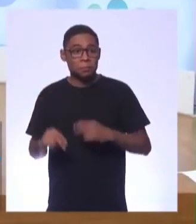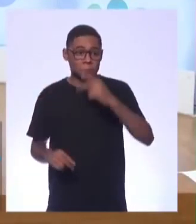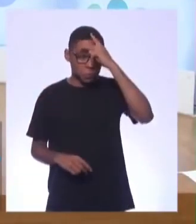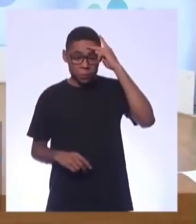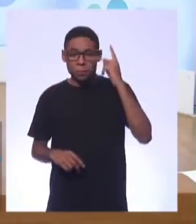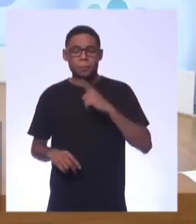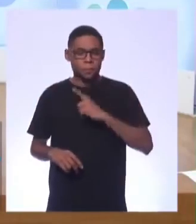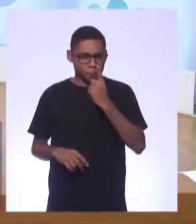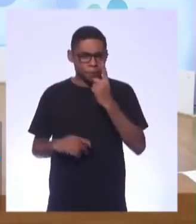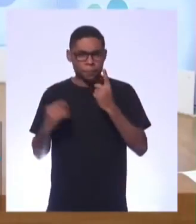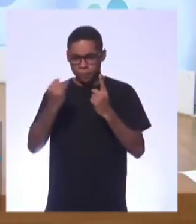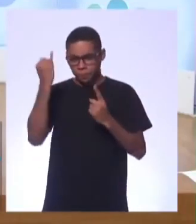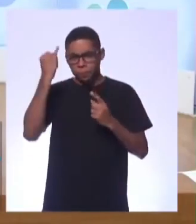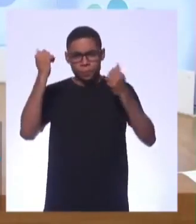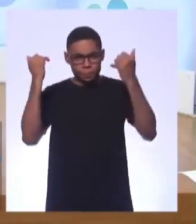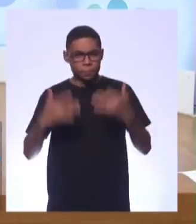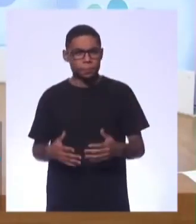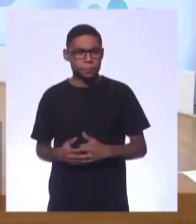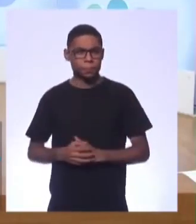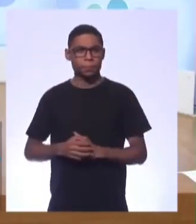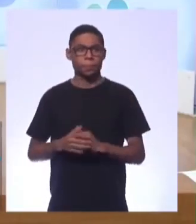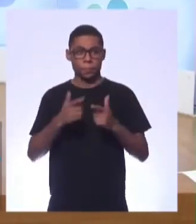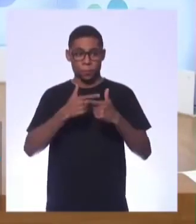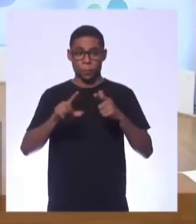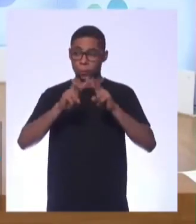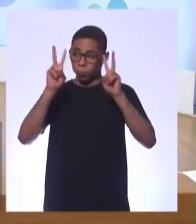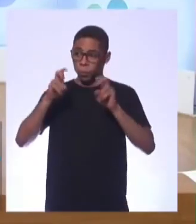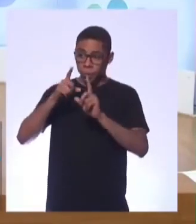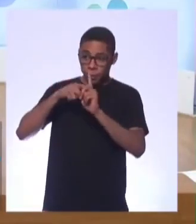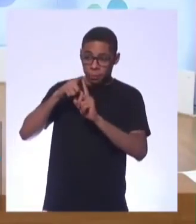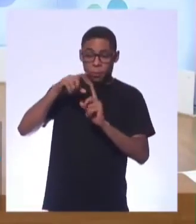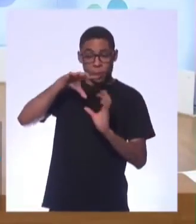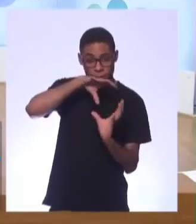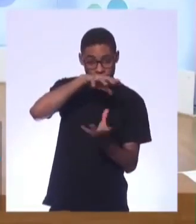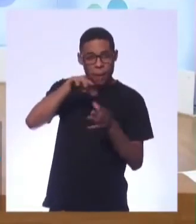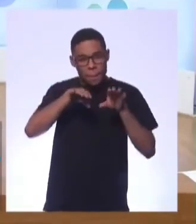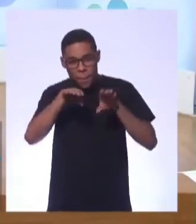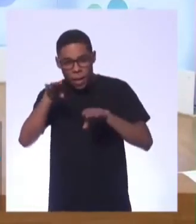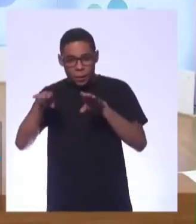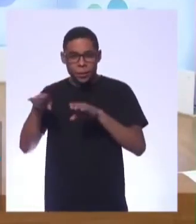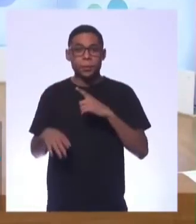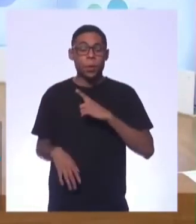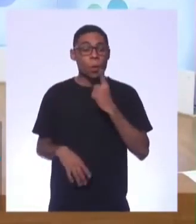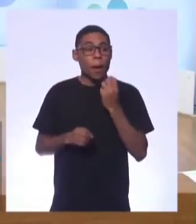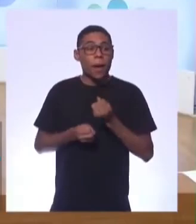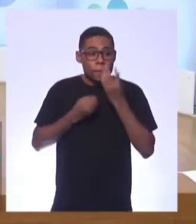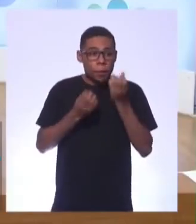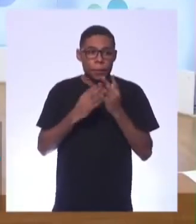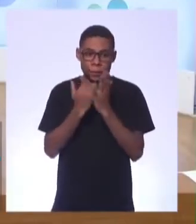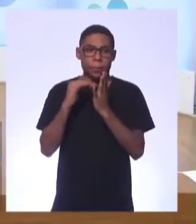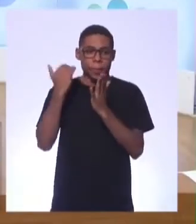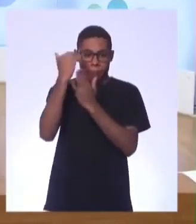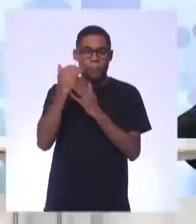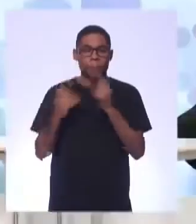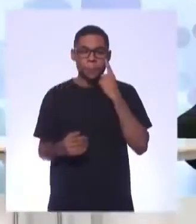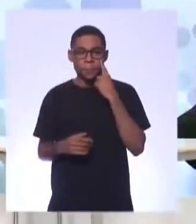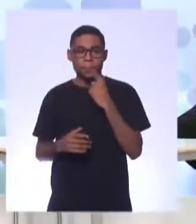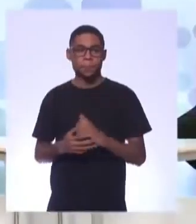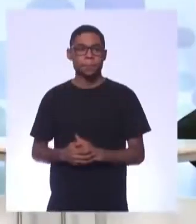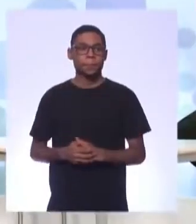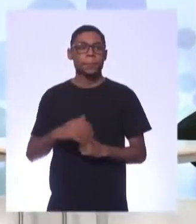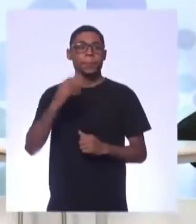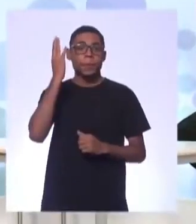só uma questão importante, ó. Com relação aqui à temperatura média da Terra, tem uma informação aqui, ó. Levando-se em conta o